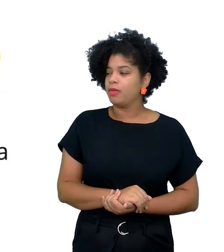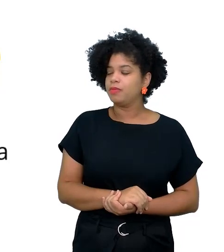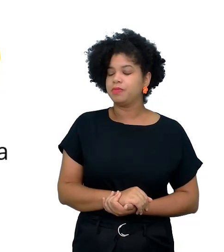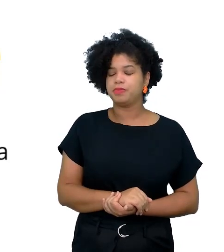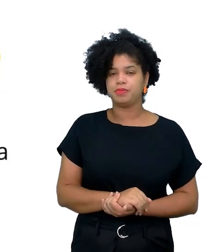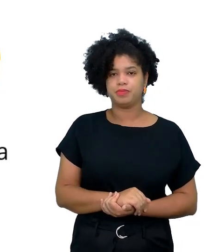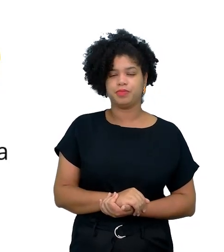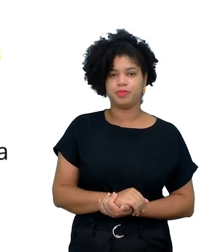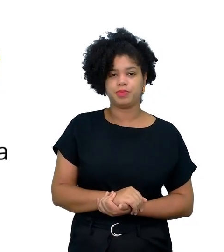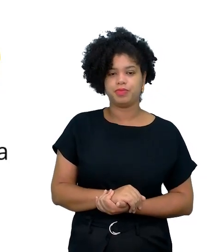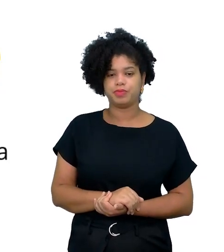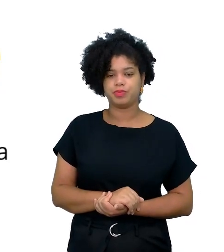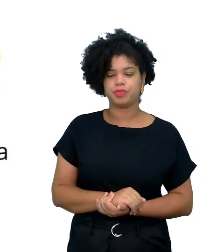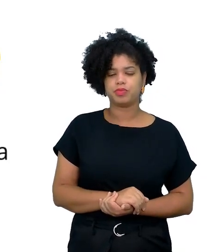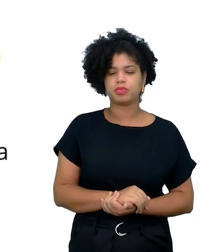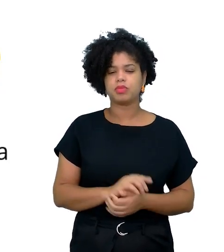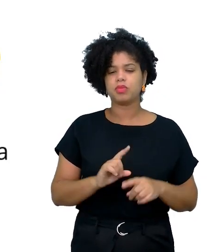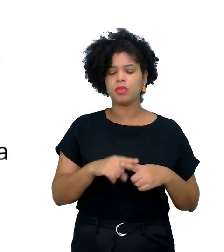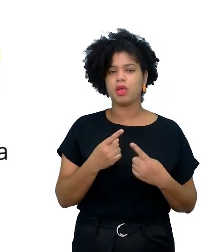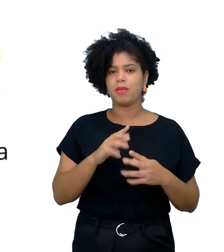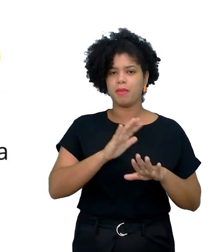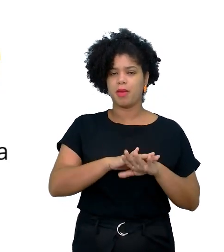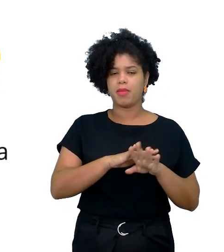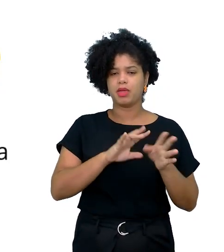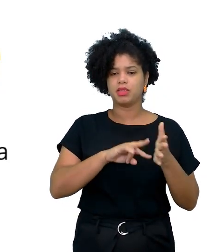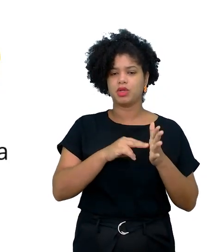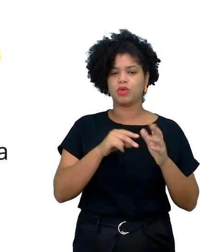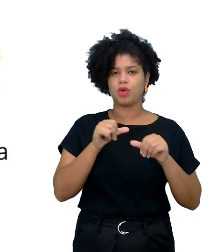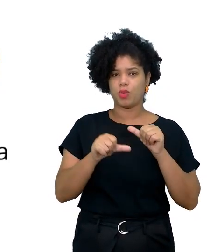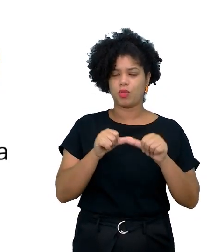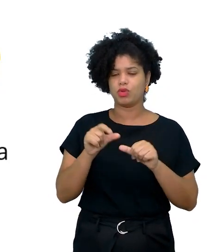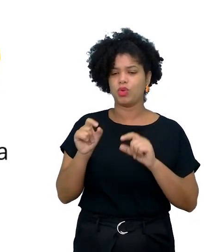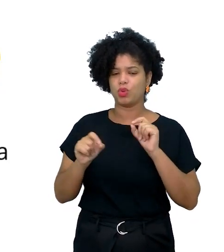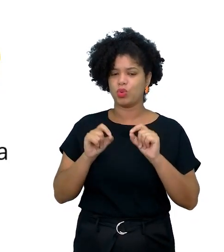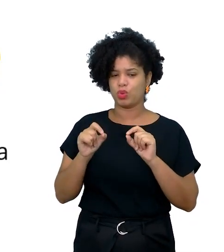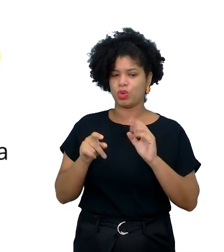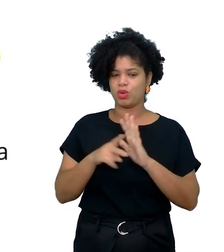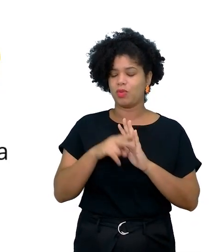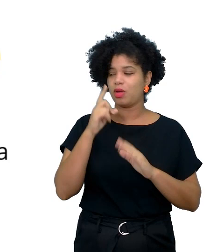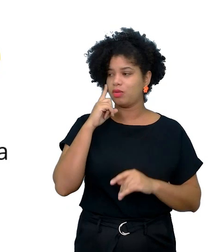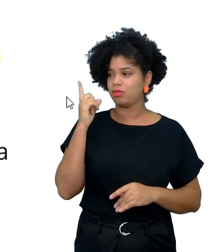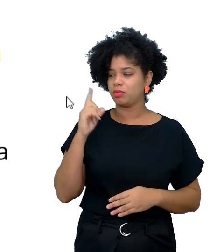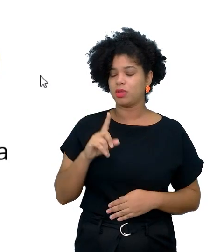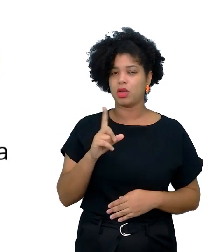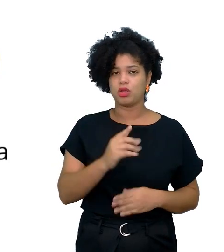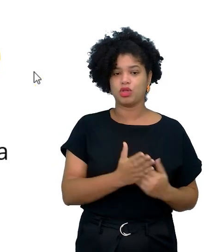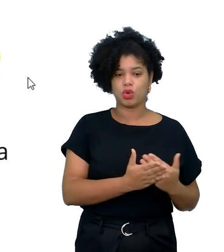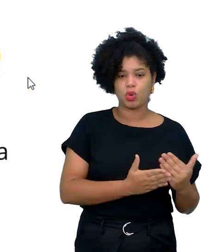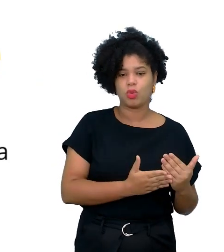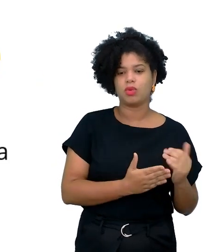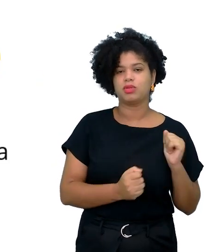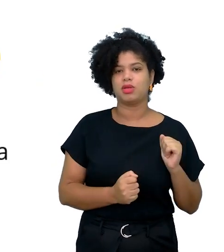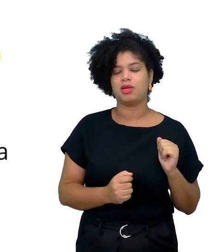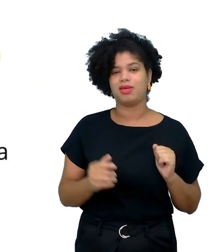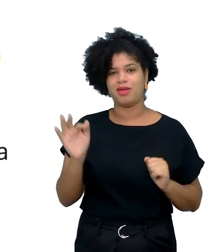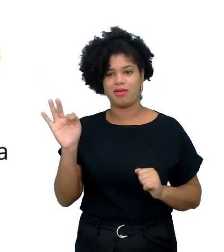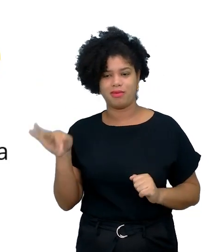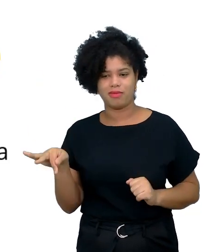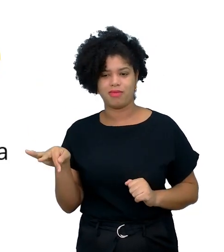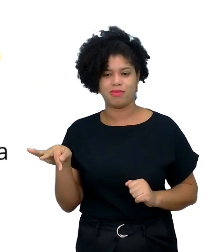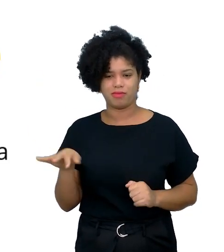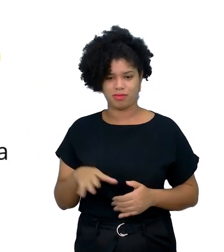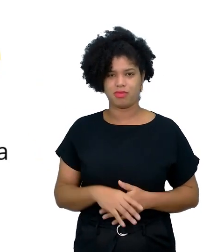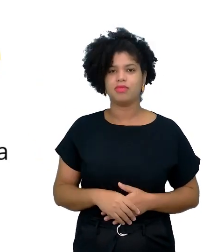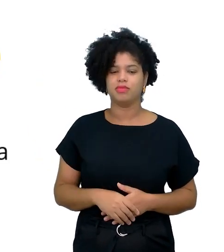No caso aqui do significado da transformação, né? No caso, eu tenho o estado inicial, estado final, né?